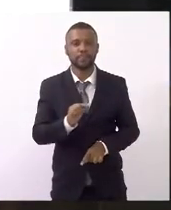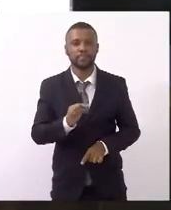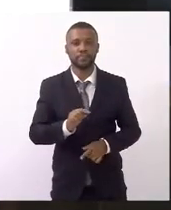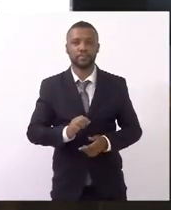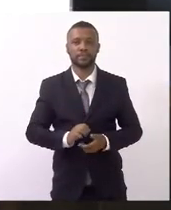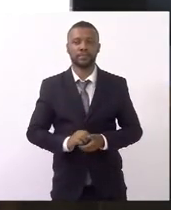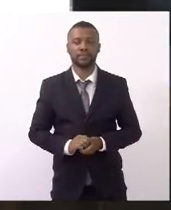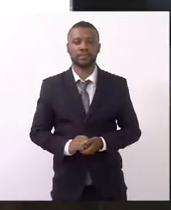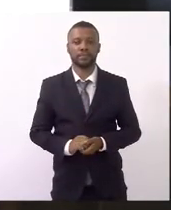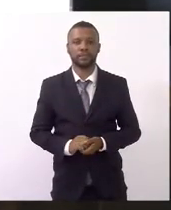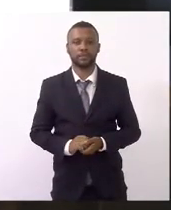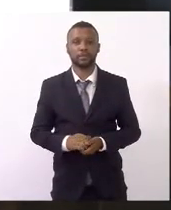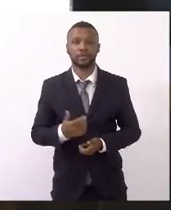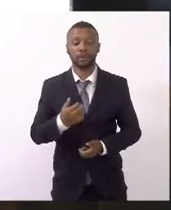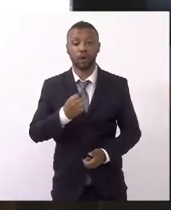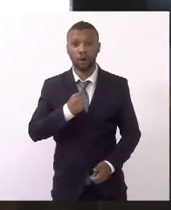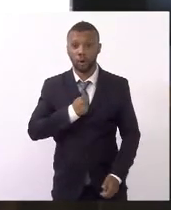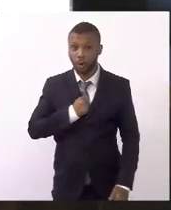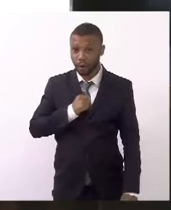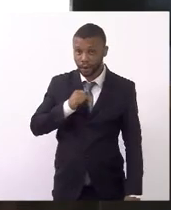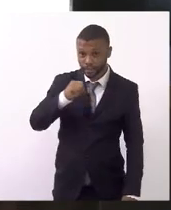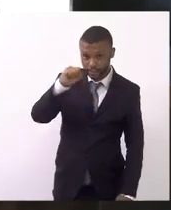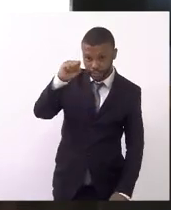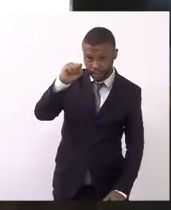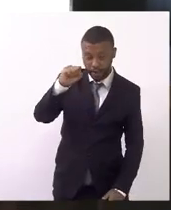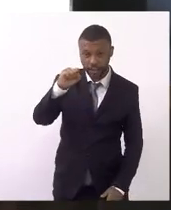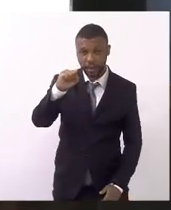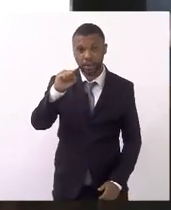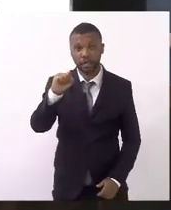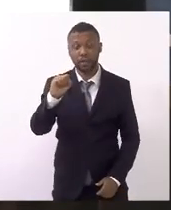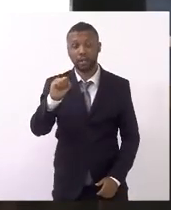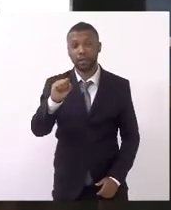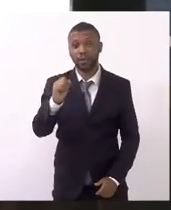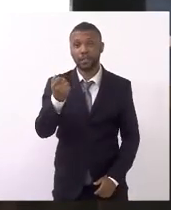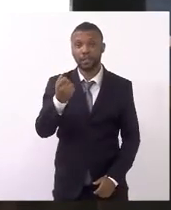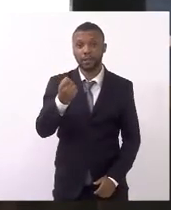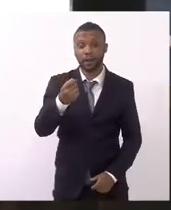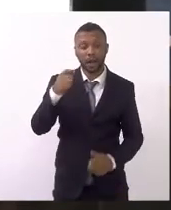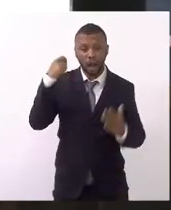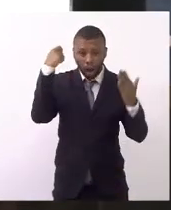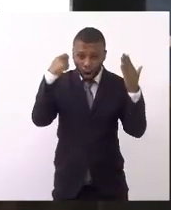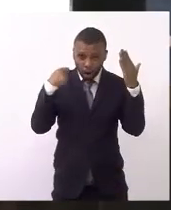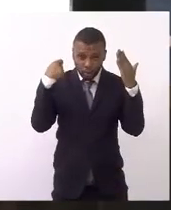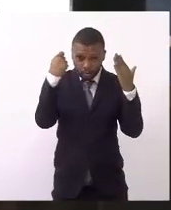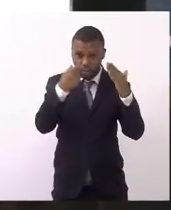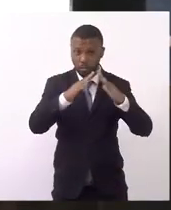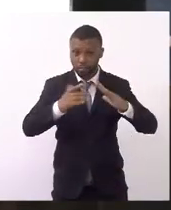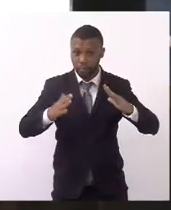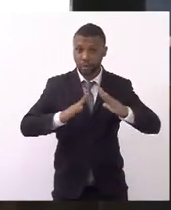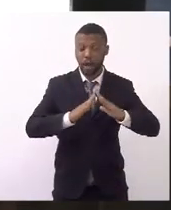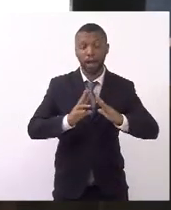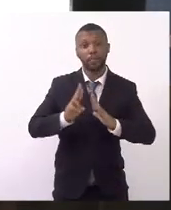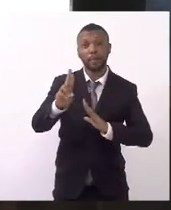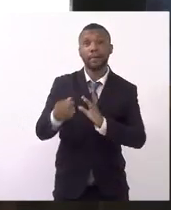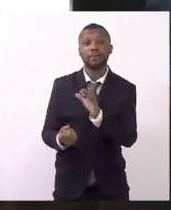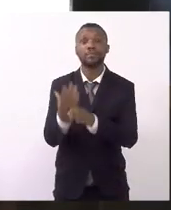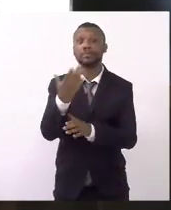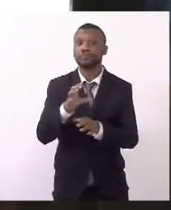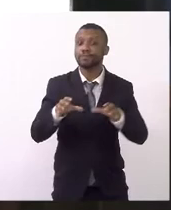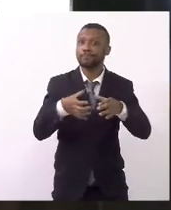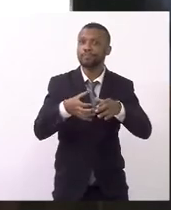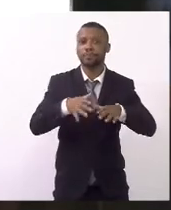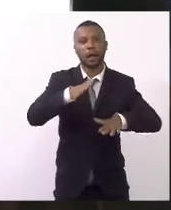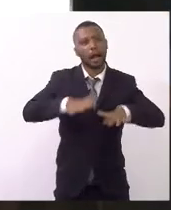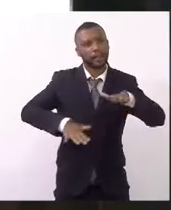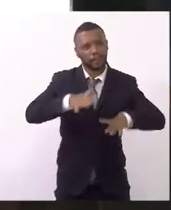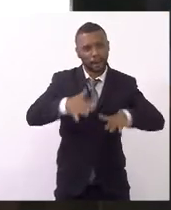e o axé EA na Sou Caillou Shun também é responsável pela Fundação da orquestra de